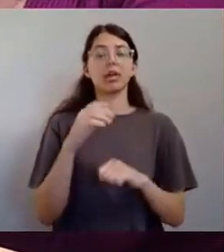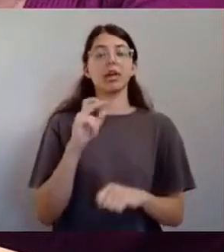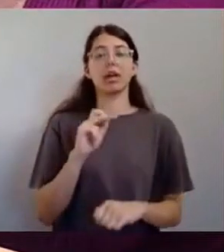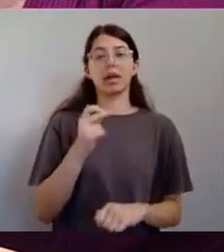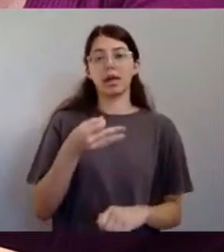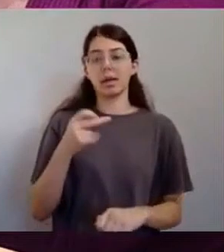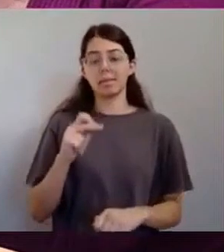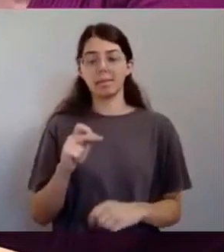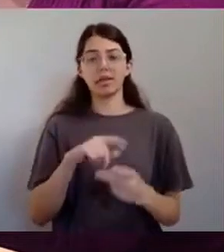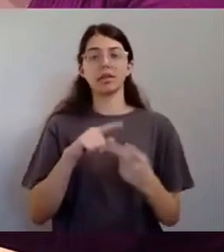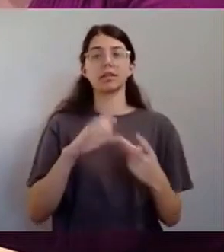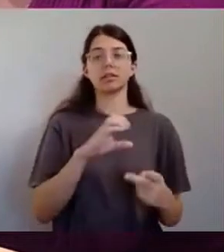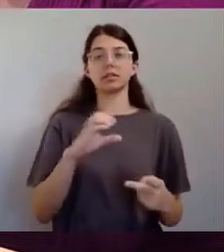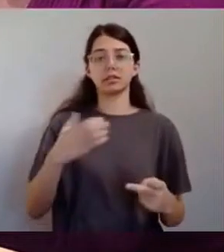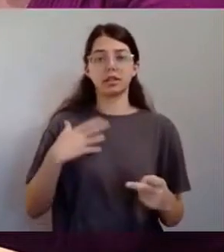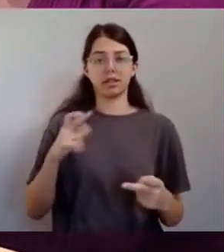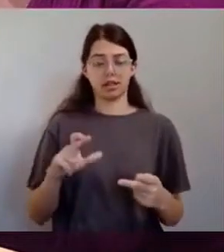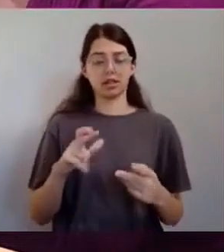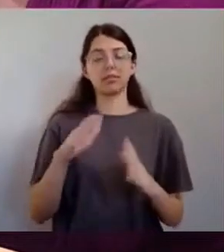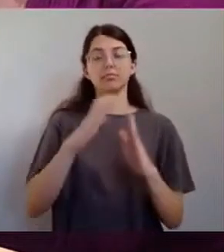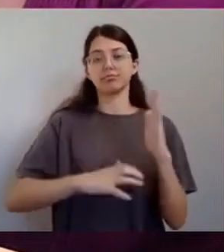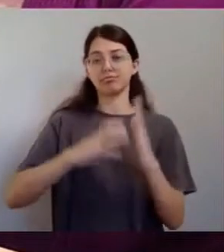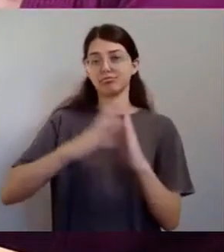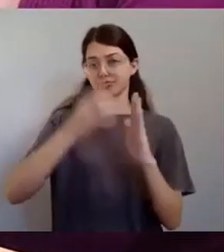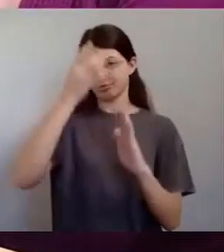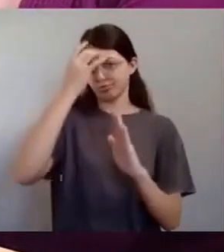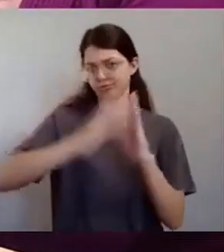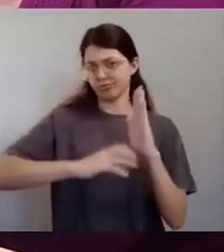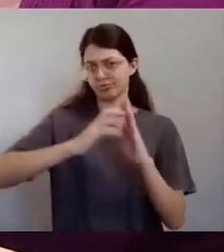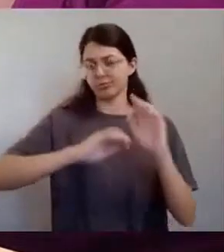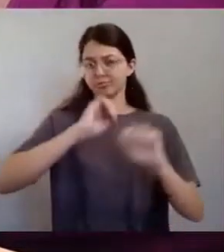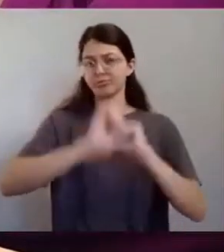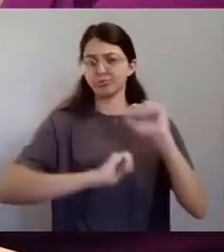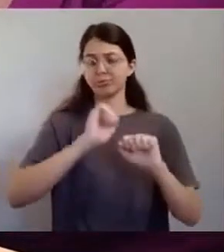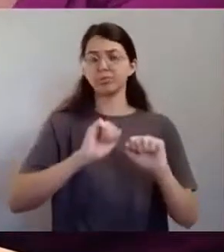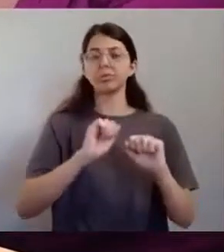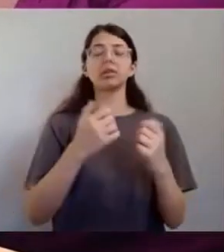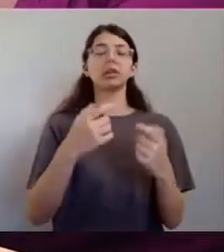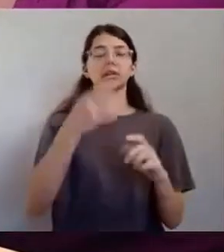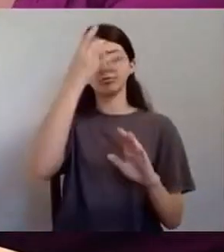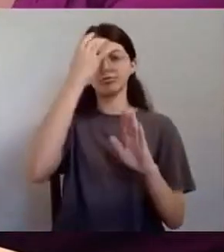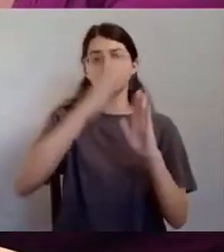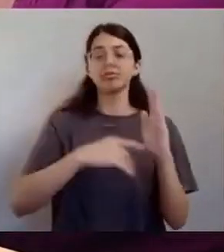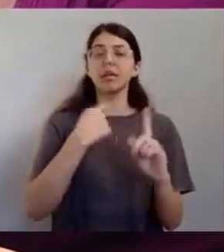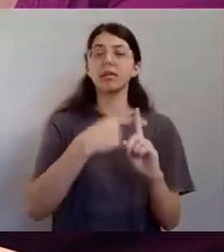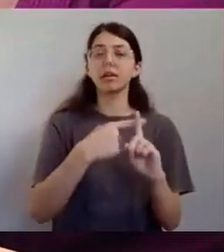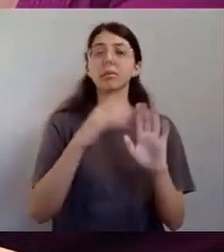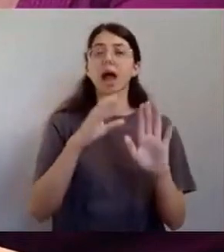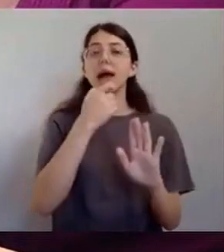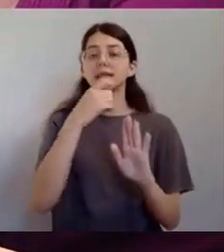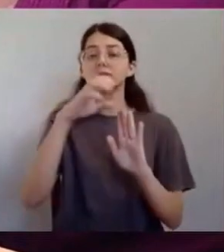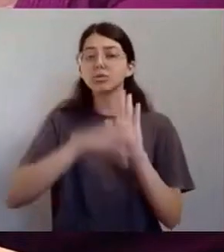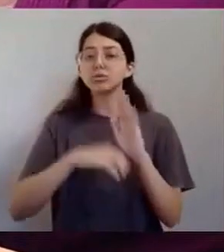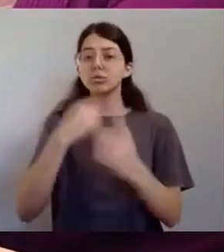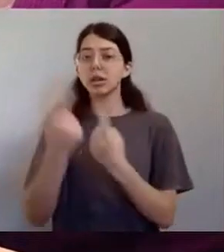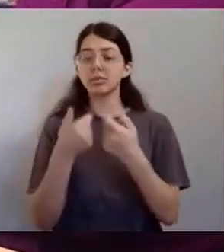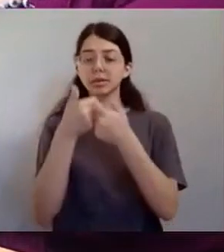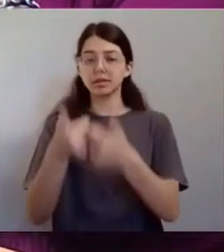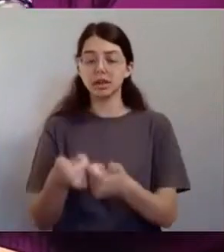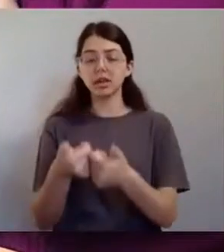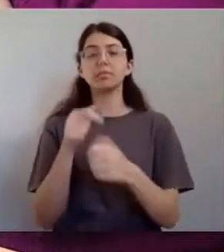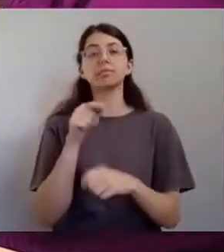CCDR. E nesses pareceres verificamos que a APA, por exemplo, emite um parecer favorável, mas com condições, indicando numa